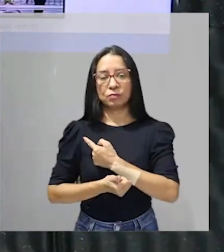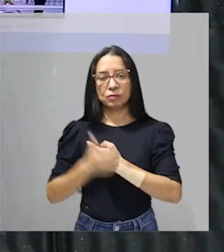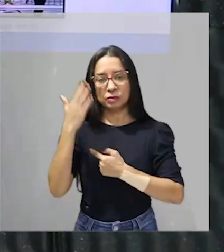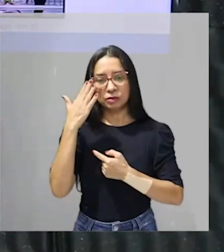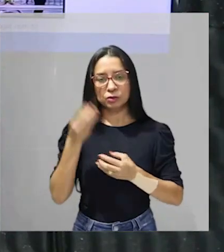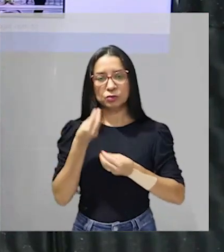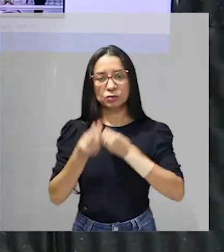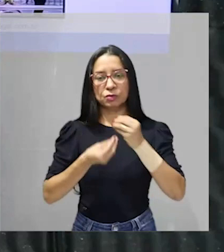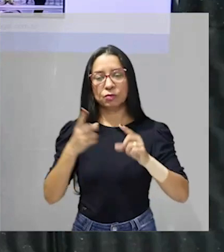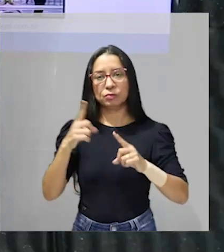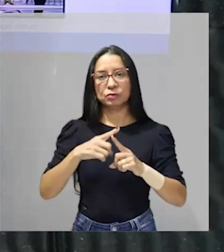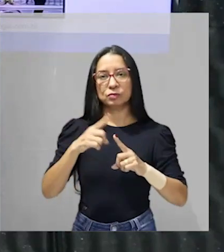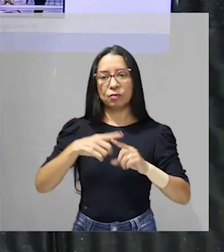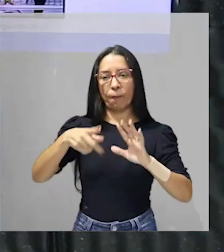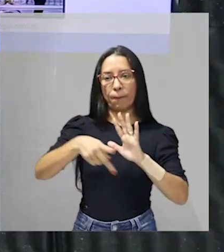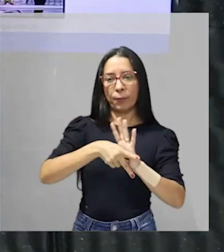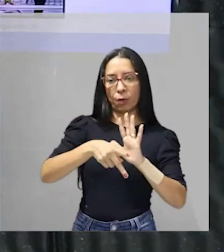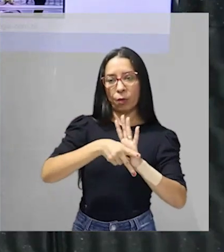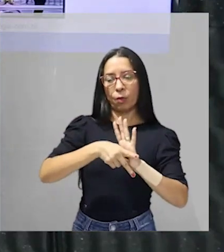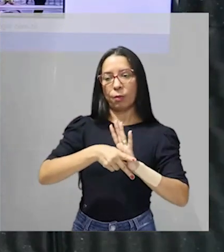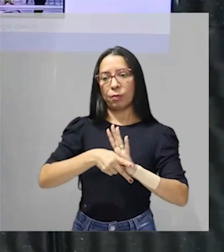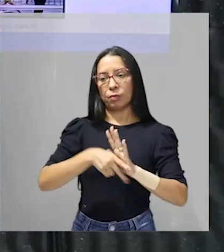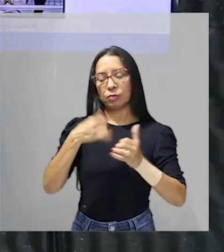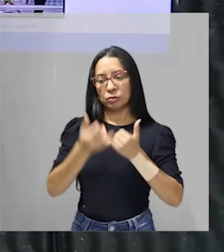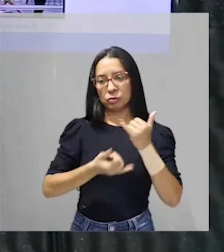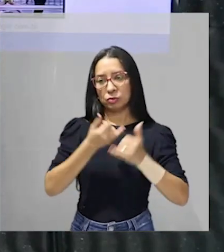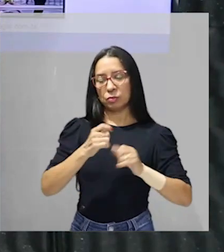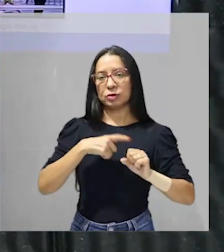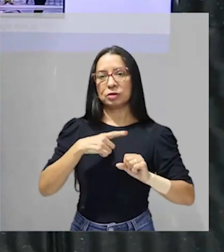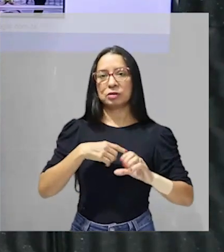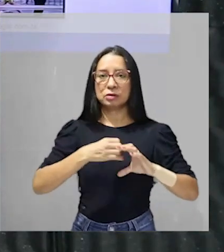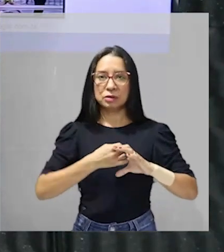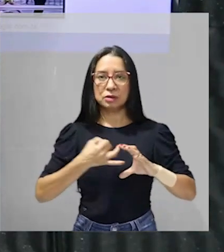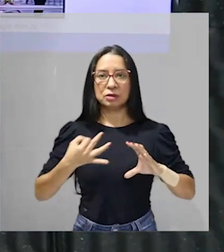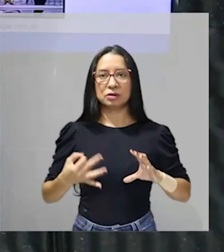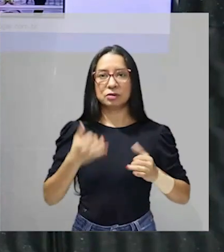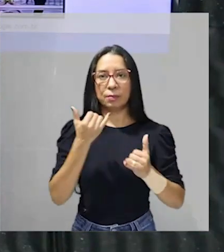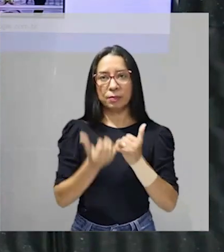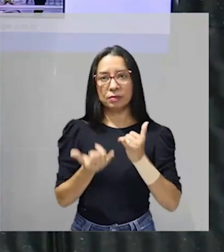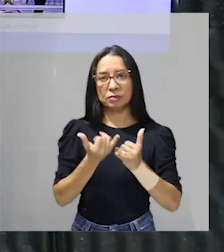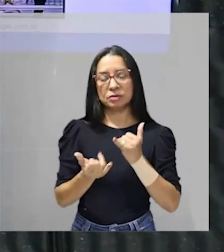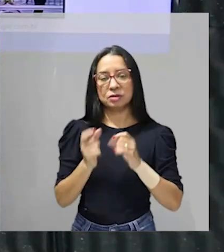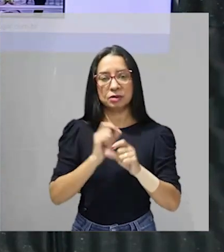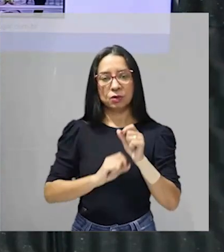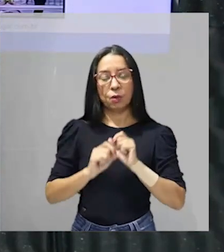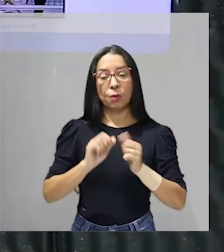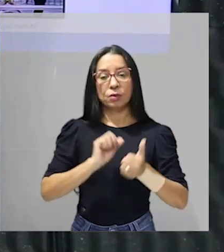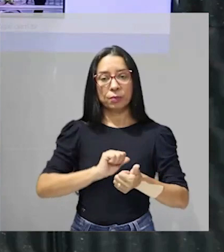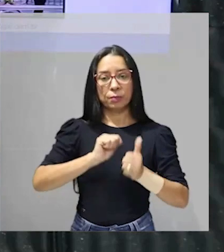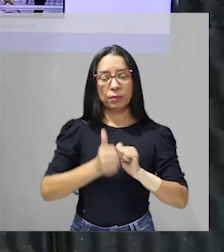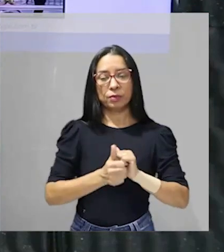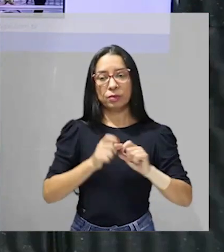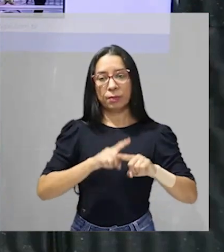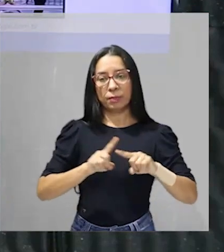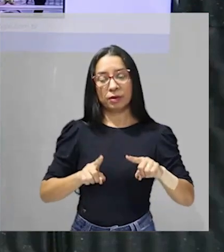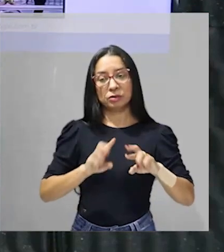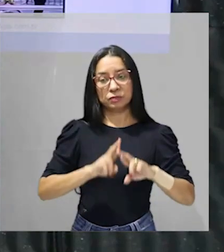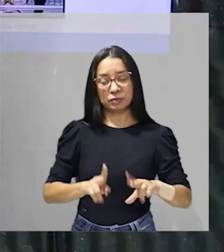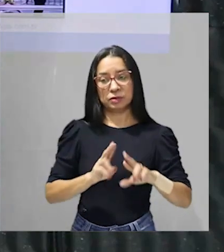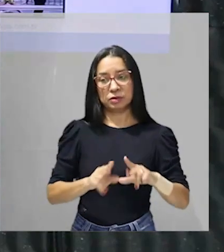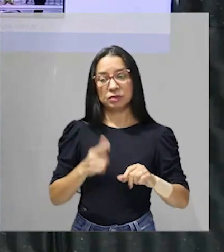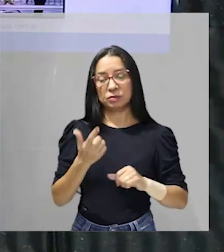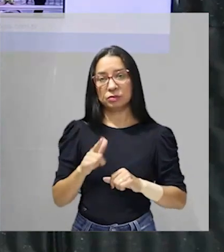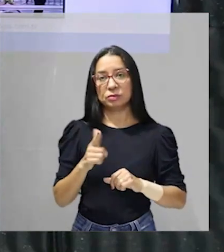entendidos como tipo específico de jogo que possui características parecidas com Os dispostos mas dele se